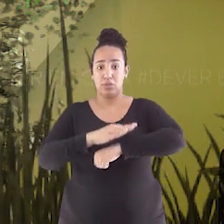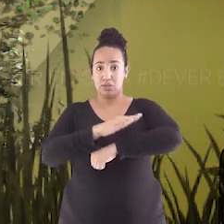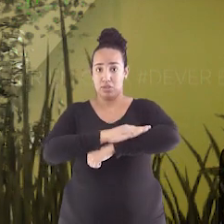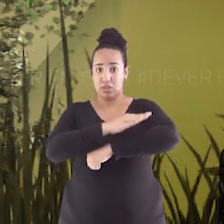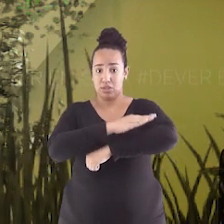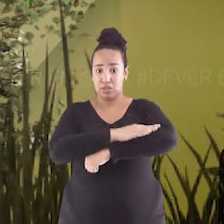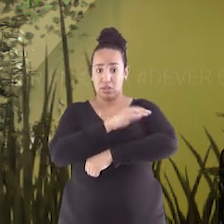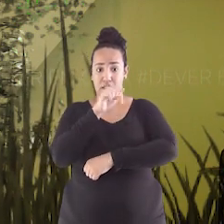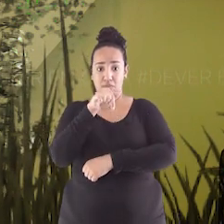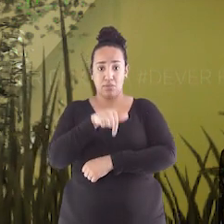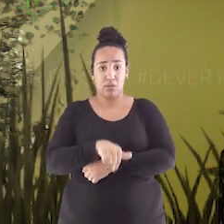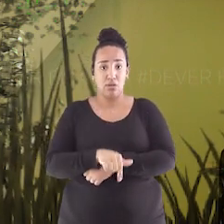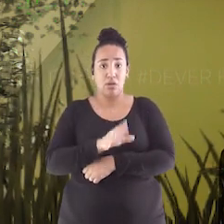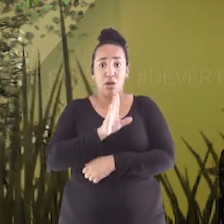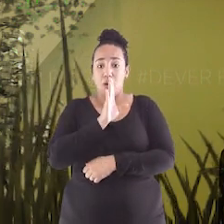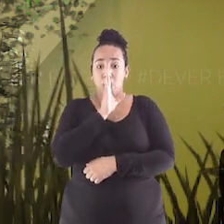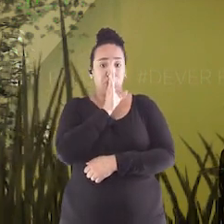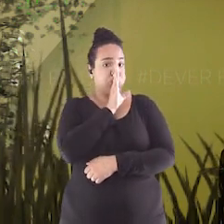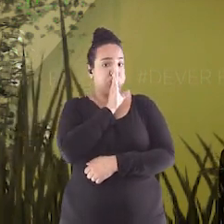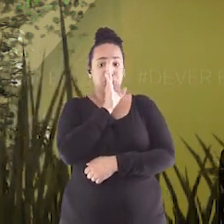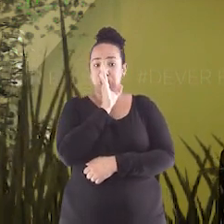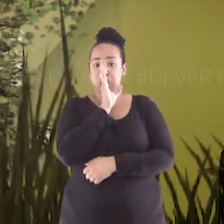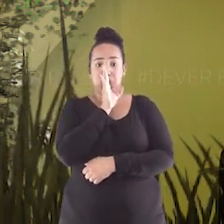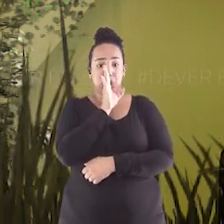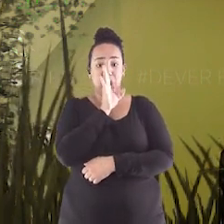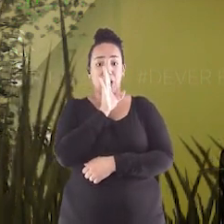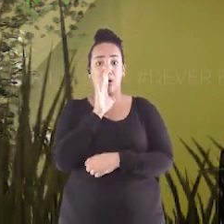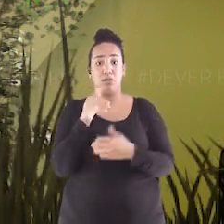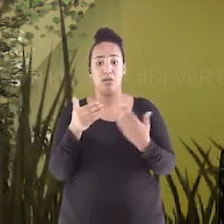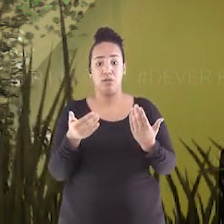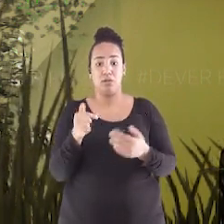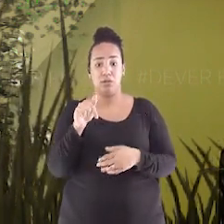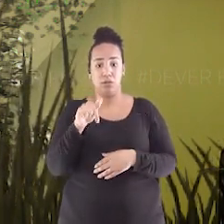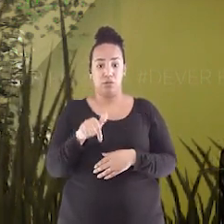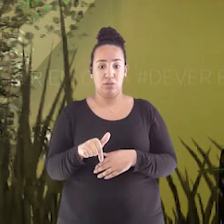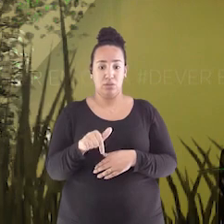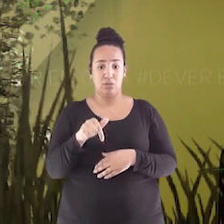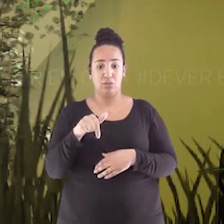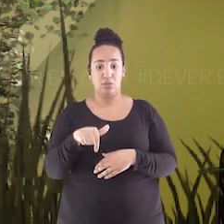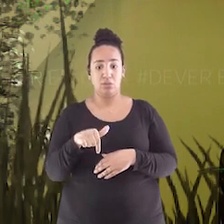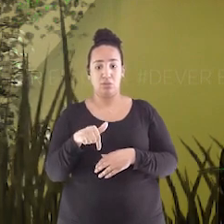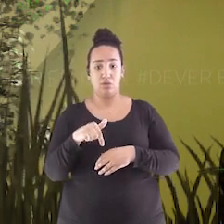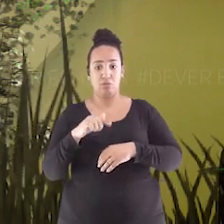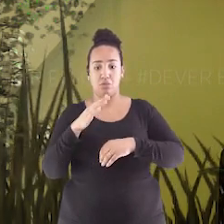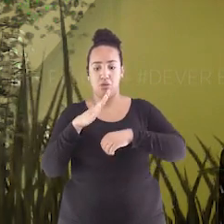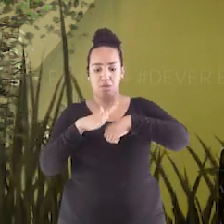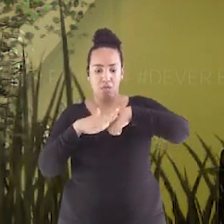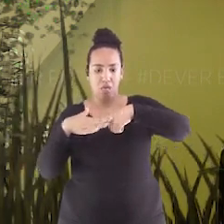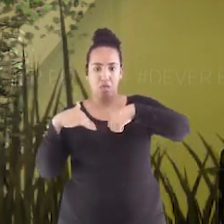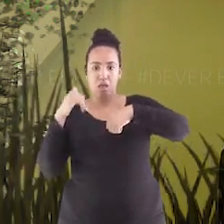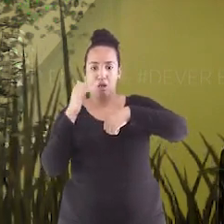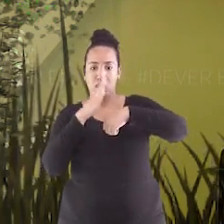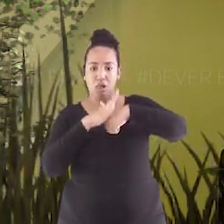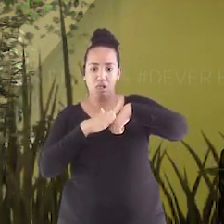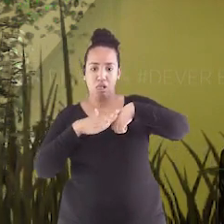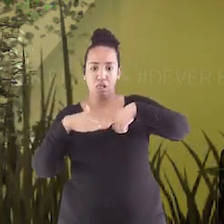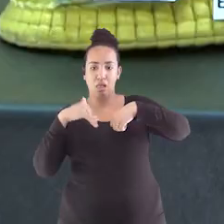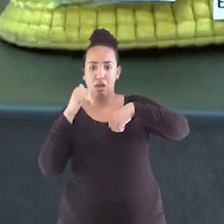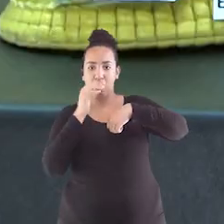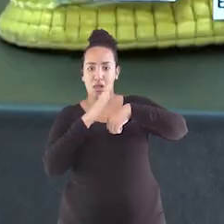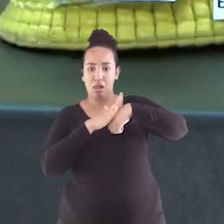foi silencioso o suficiente. A coisa escamosa lambeu seus enormes